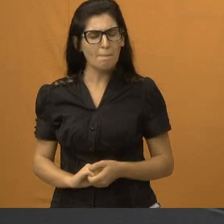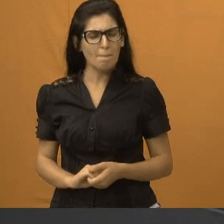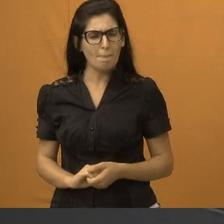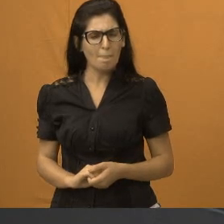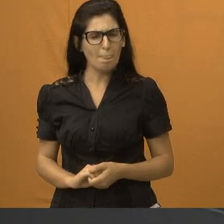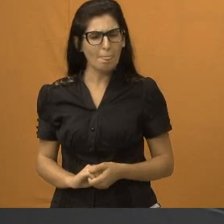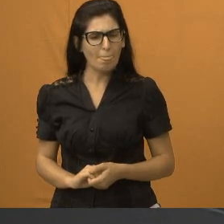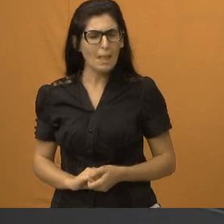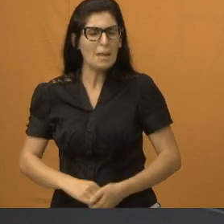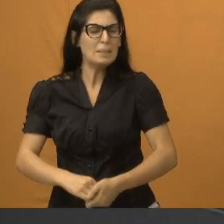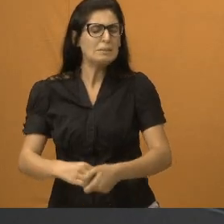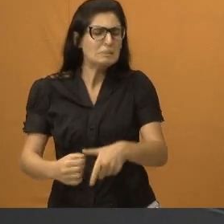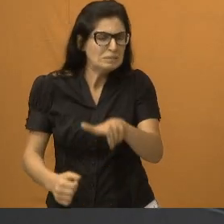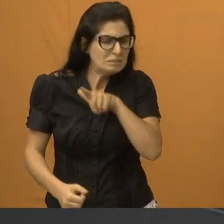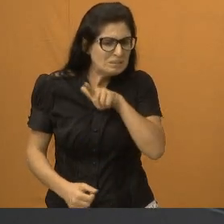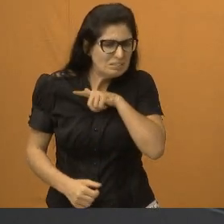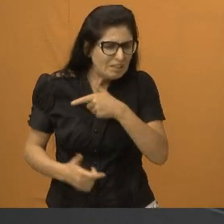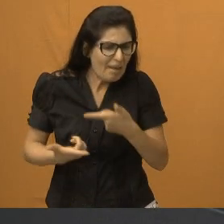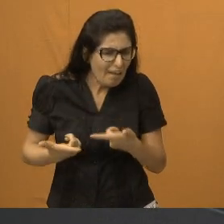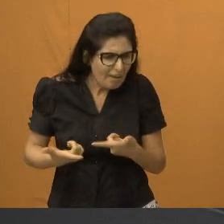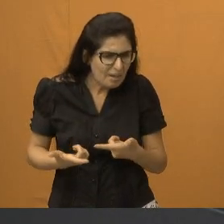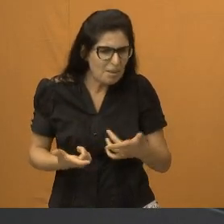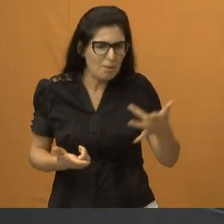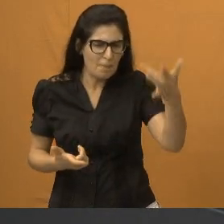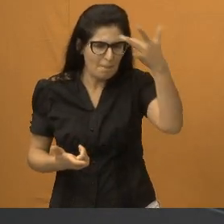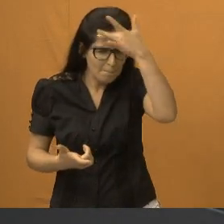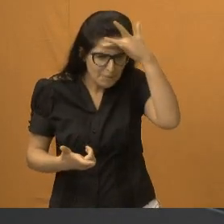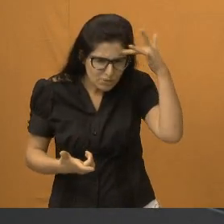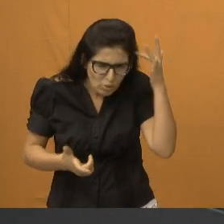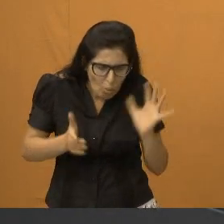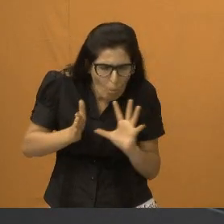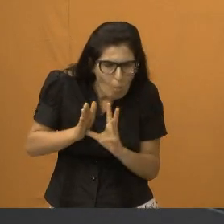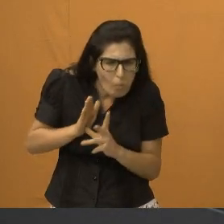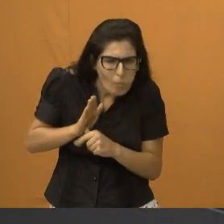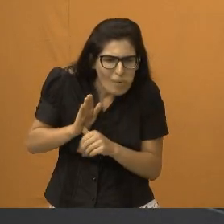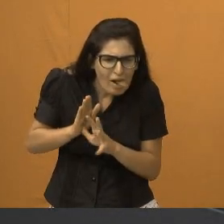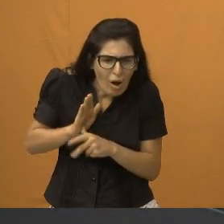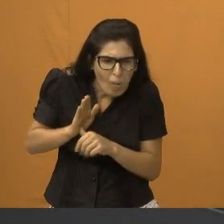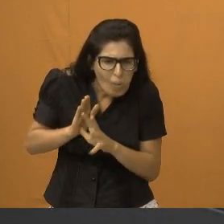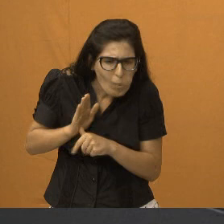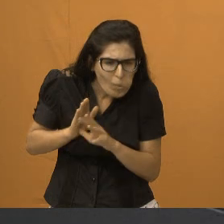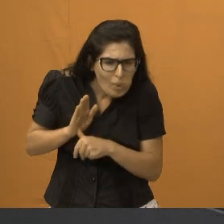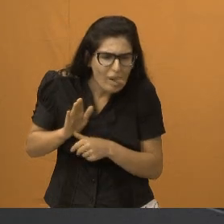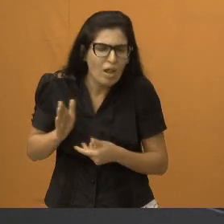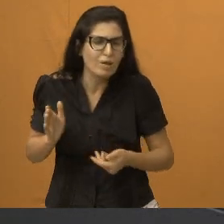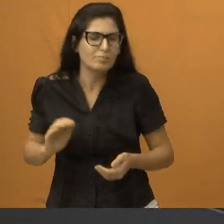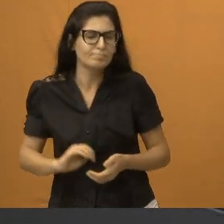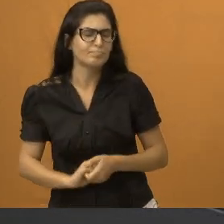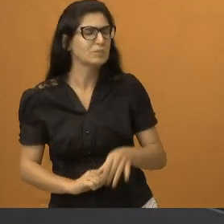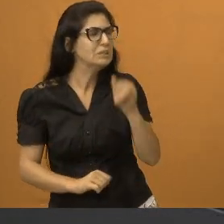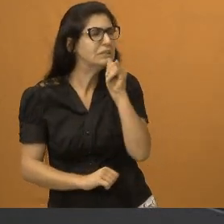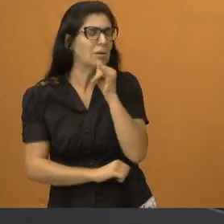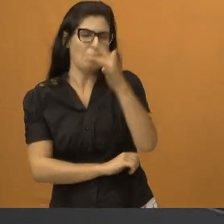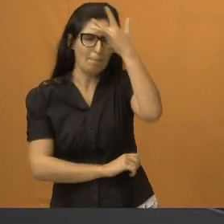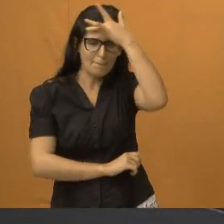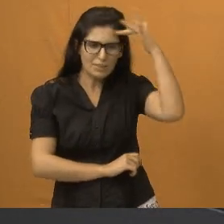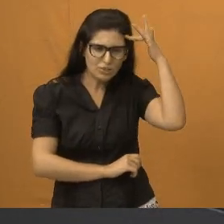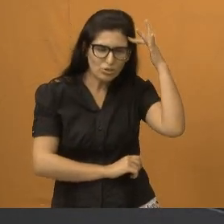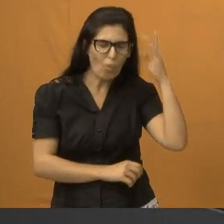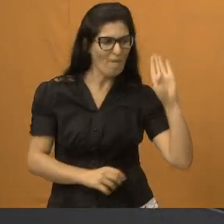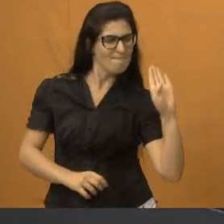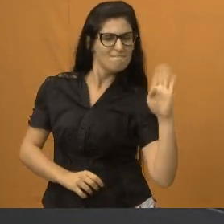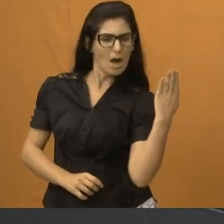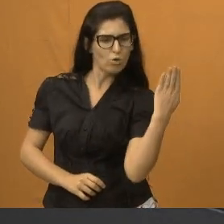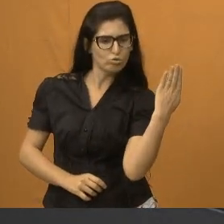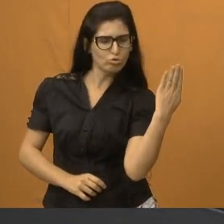até quadrilhas especializadas que o doente, falso doente, procura